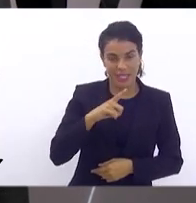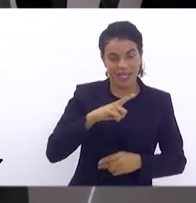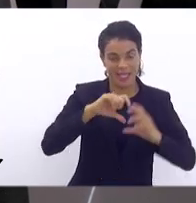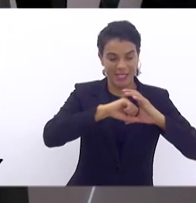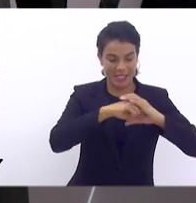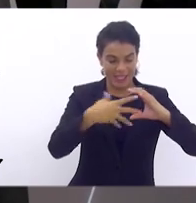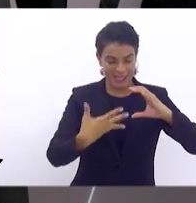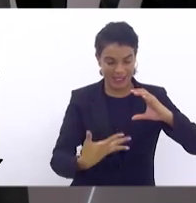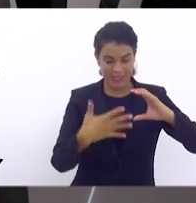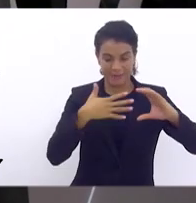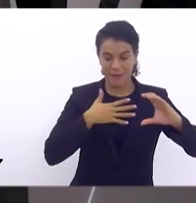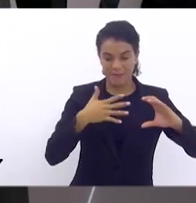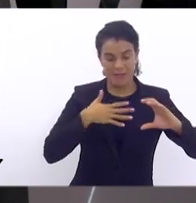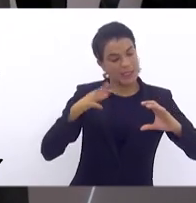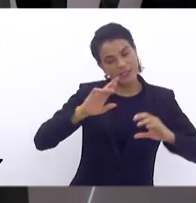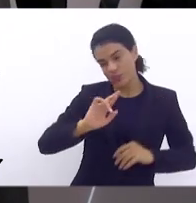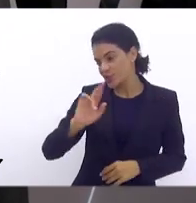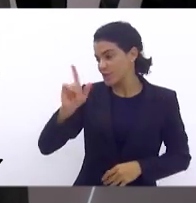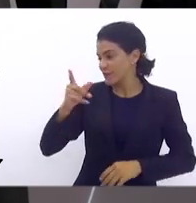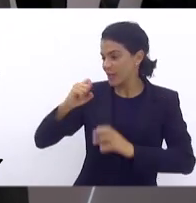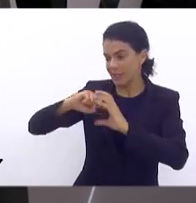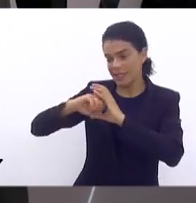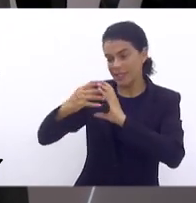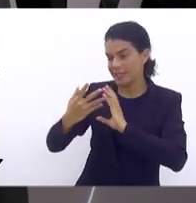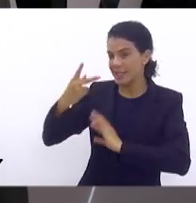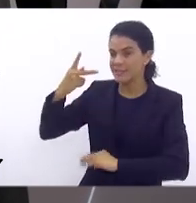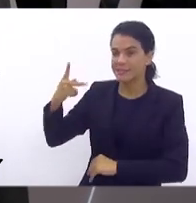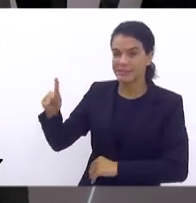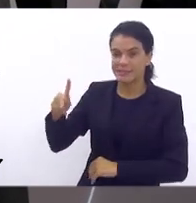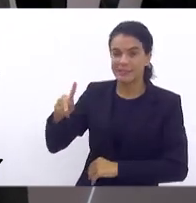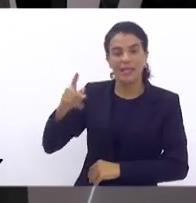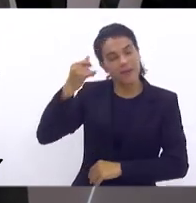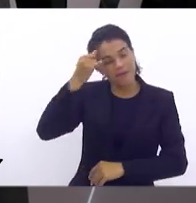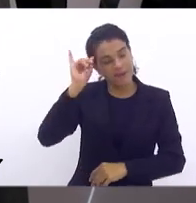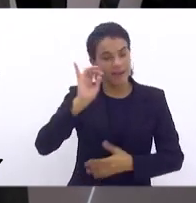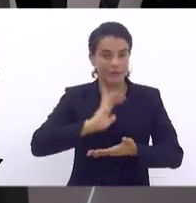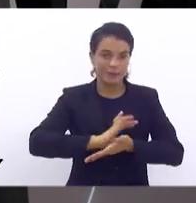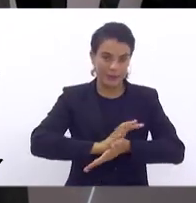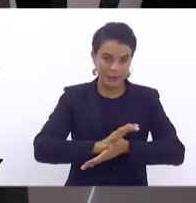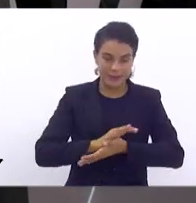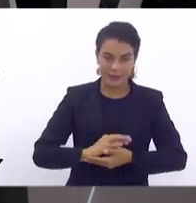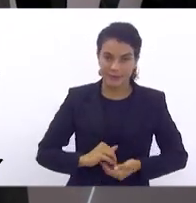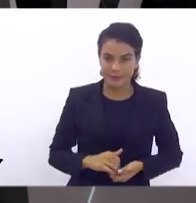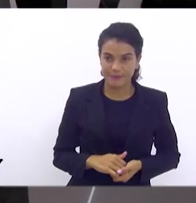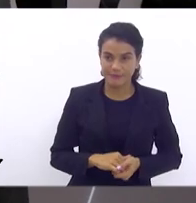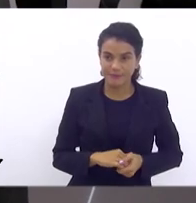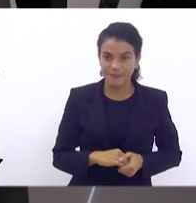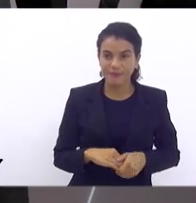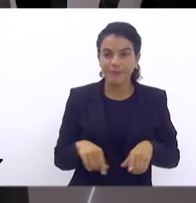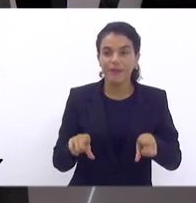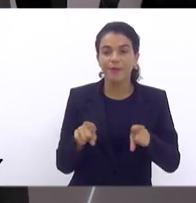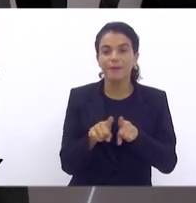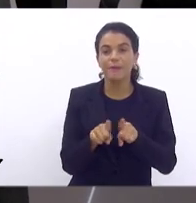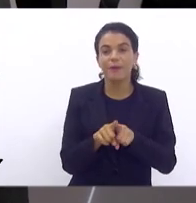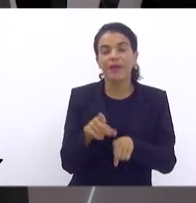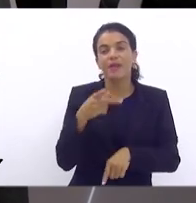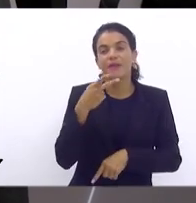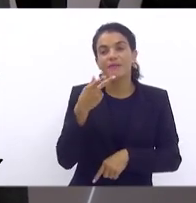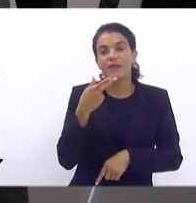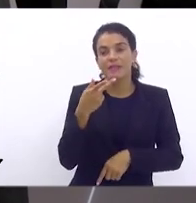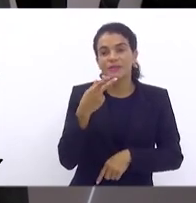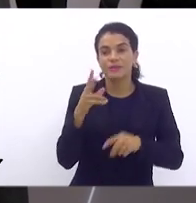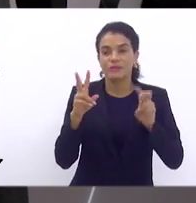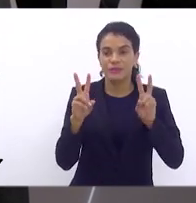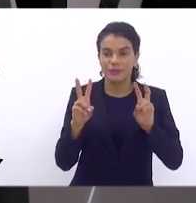utilizados em qualquer área da nossa vida não sejam discriminatórios né E aí falando sobre a ferramenta